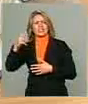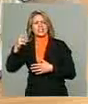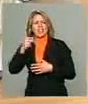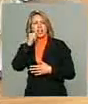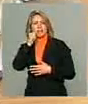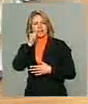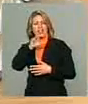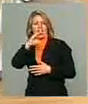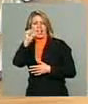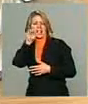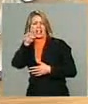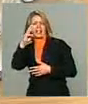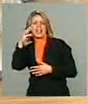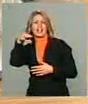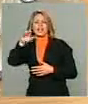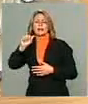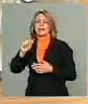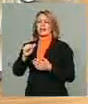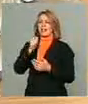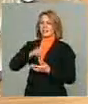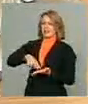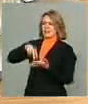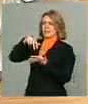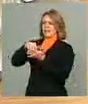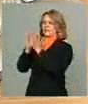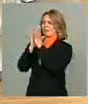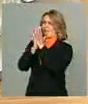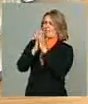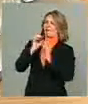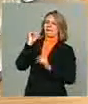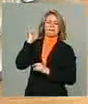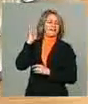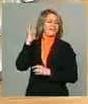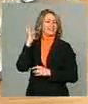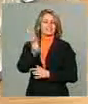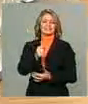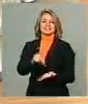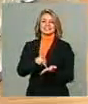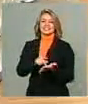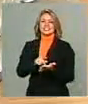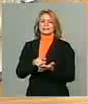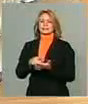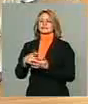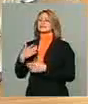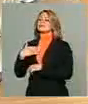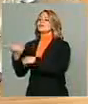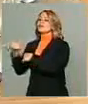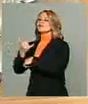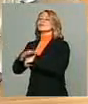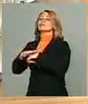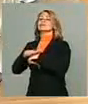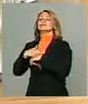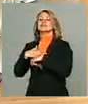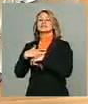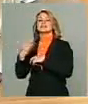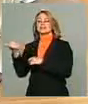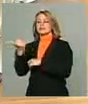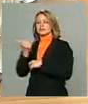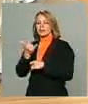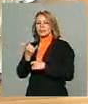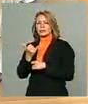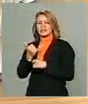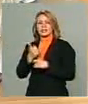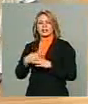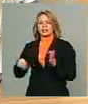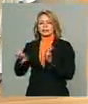camarote se levantou para me aplaudir se maravilha ela me contou que um dia ela chegou pra